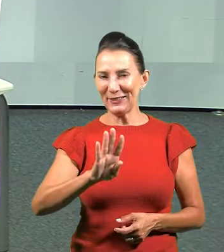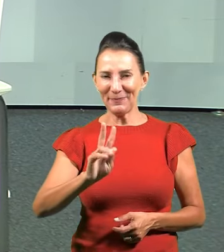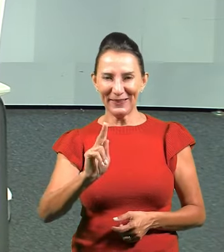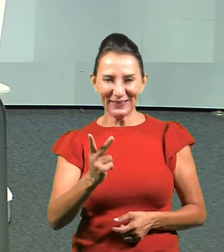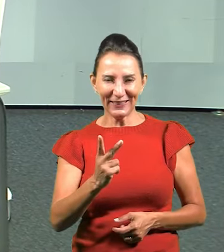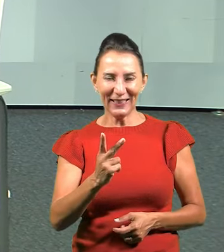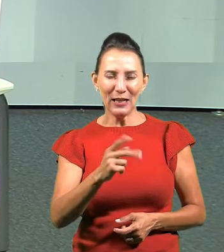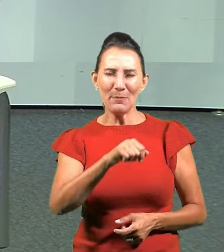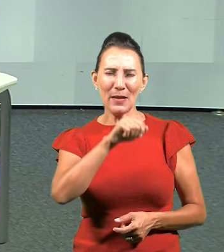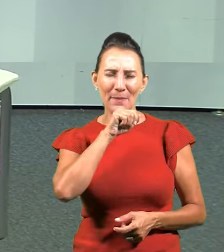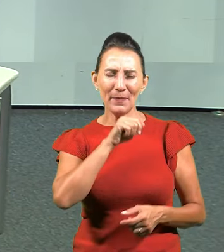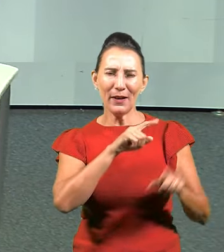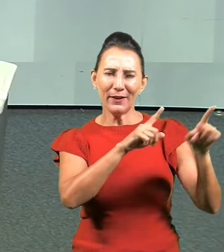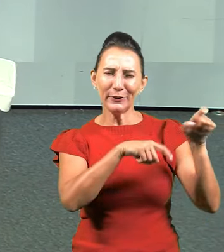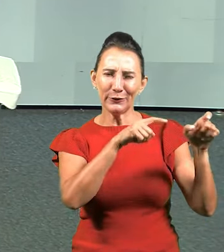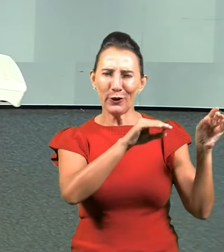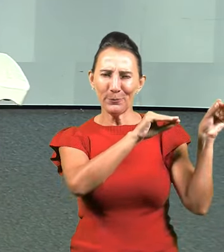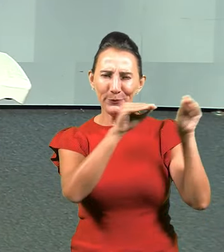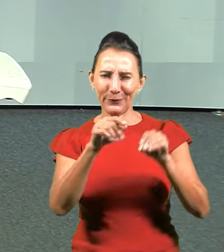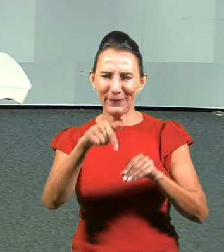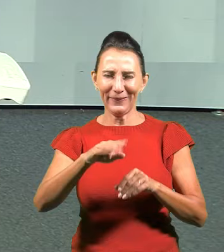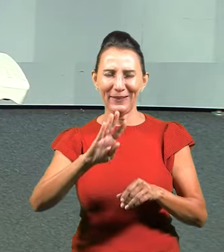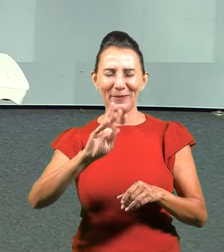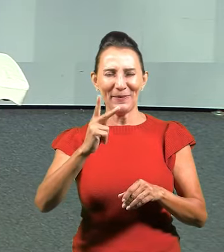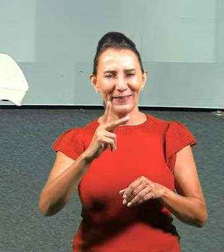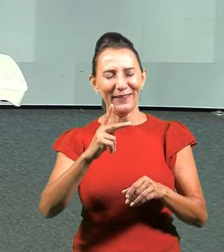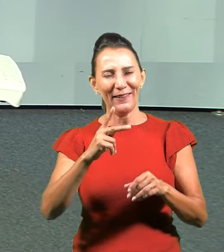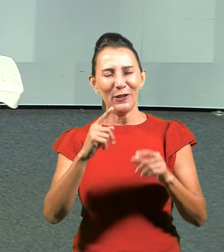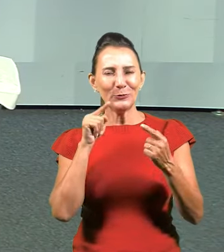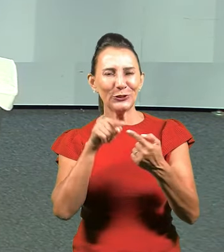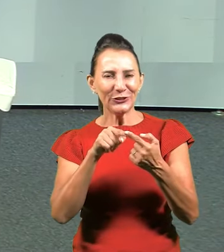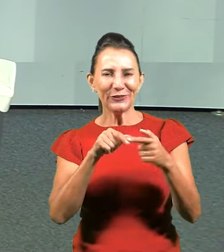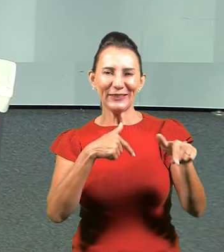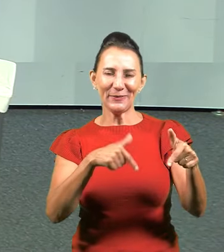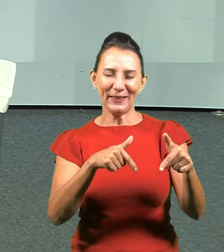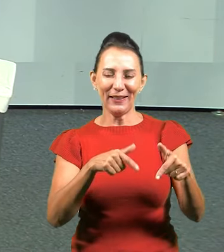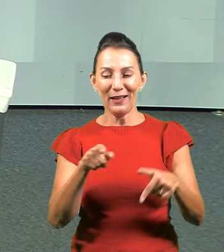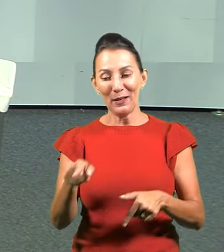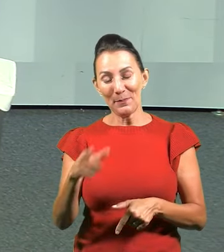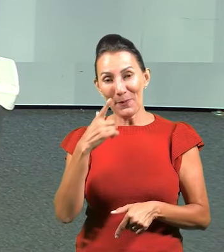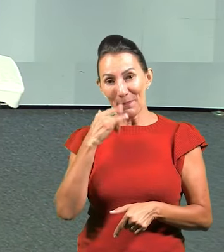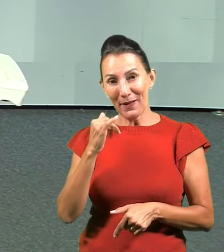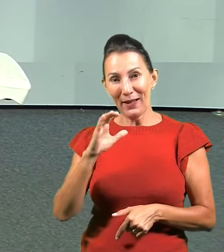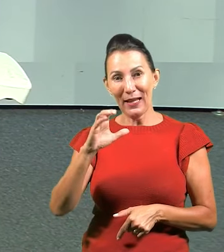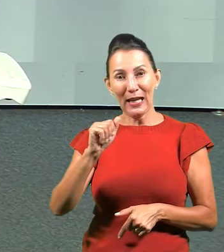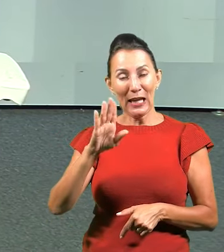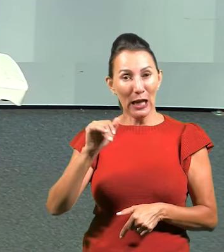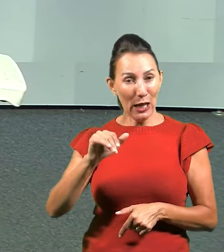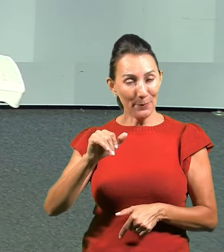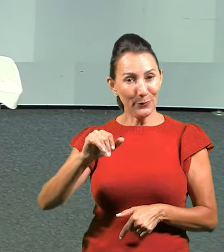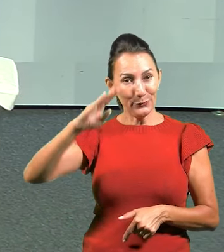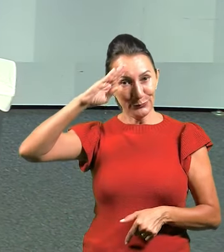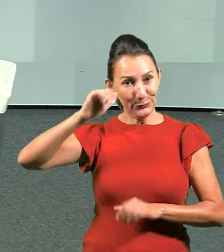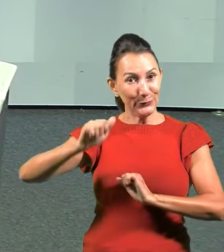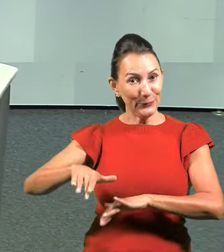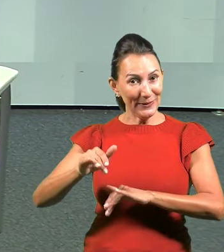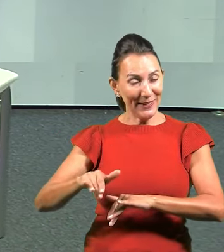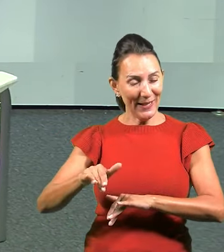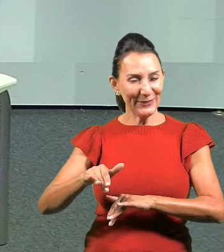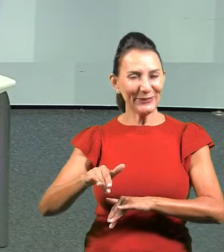mãe, nascida no interior, veio para Belo Horizonte para trabalhar. Na época ele era cabo do exército